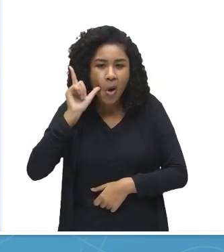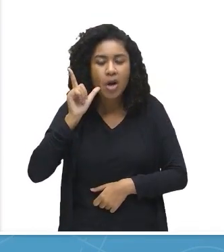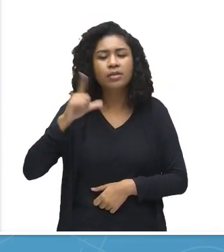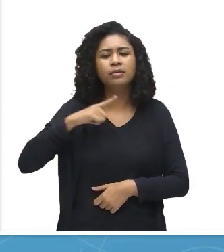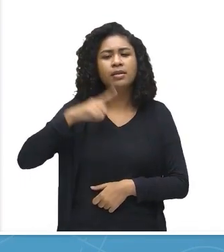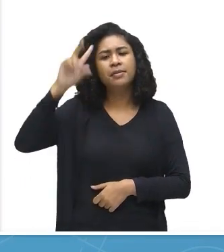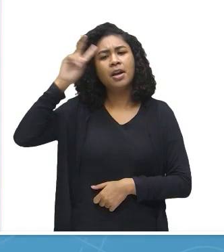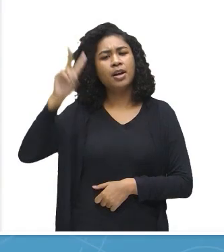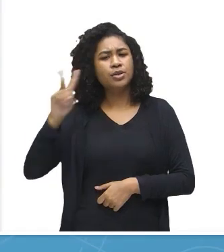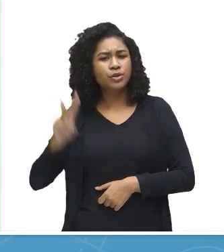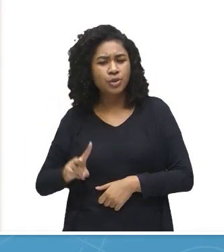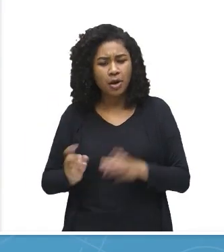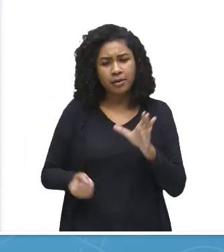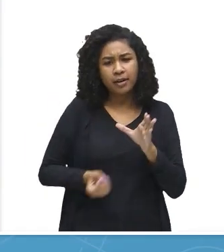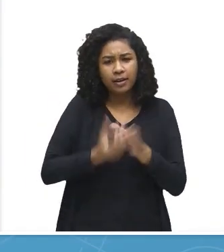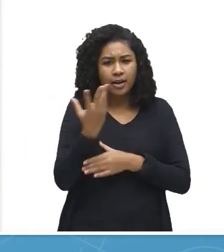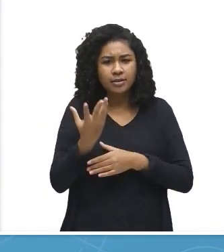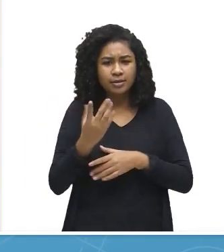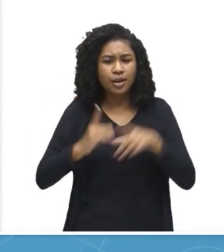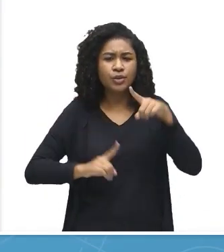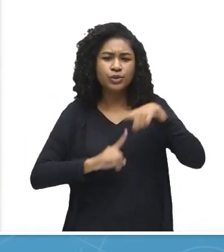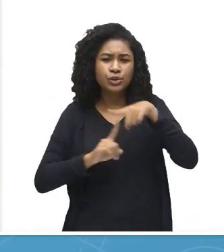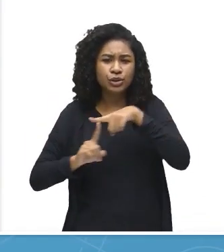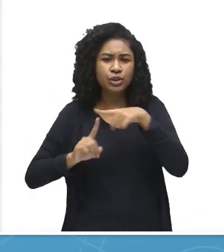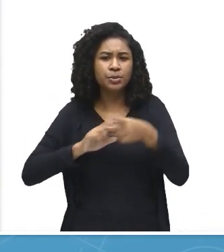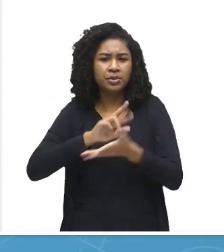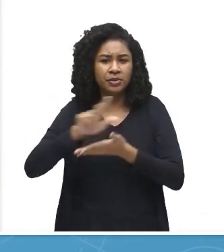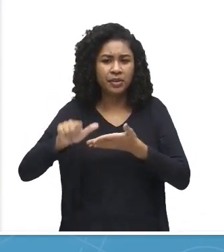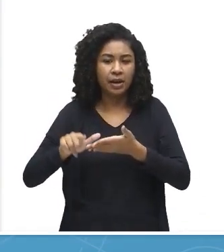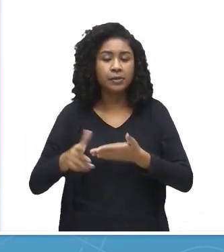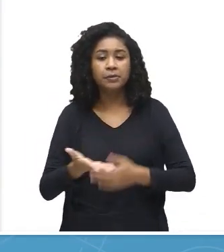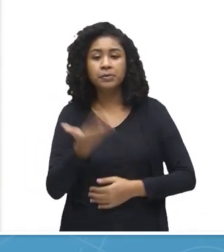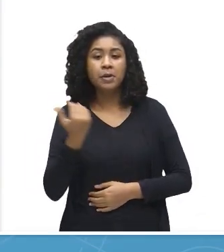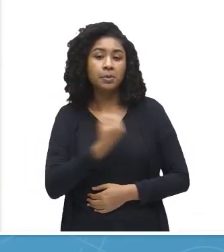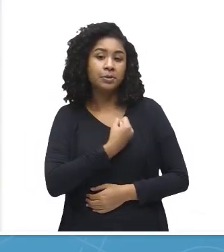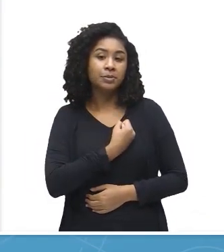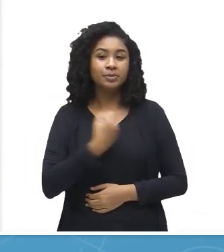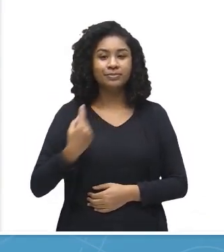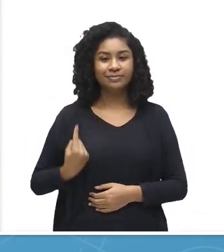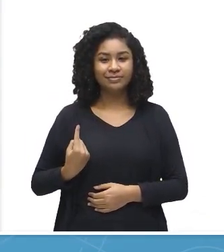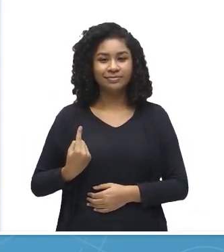que existem, os tipos de samba. Então vamos para a nossa primeira questão.